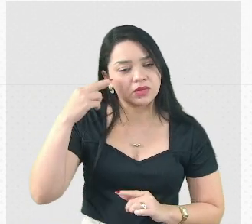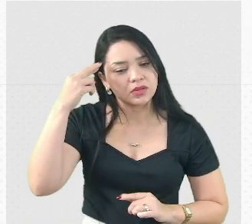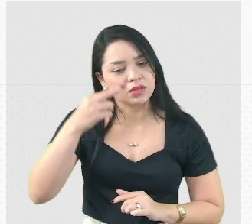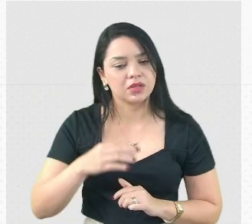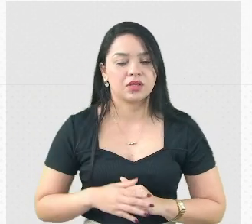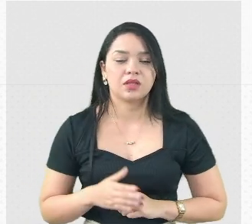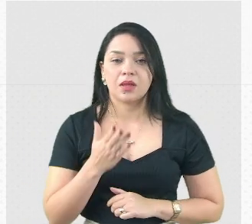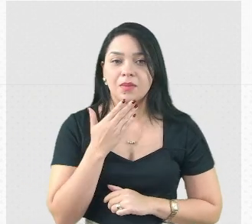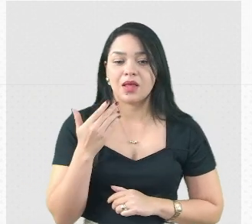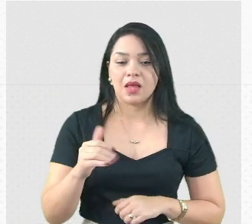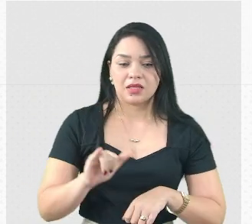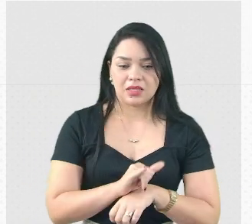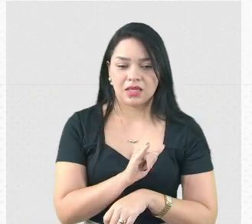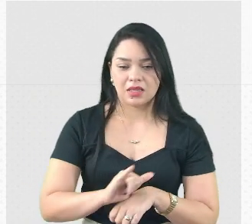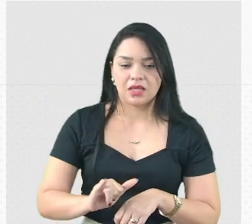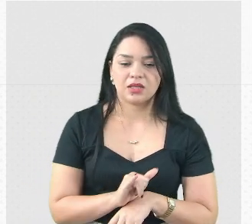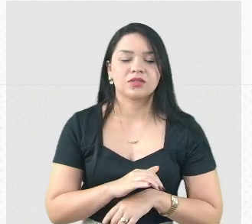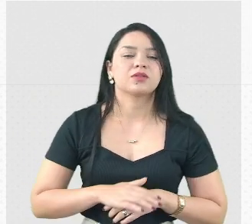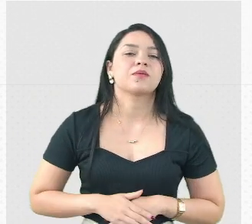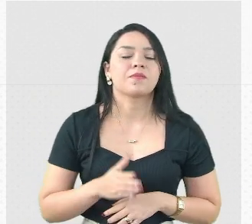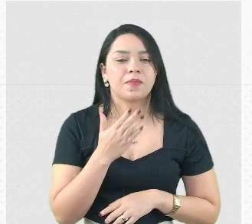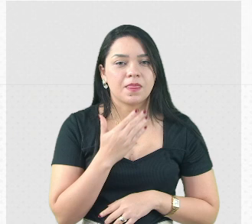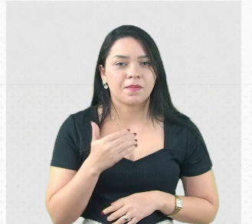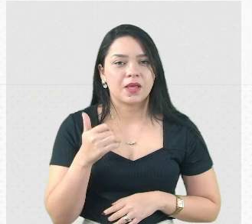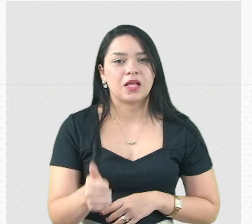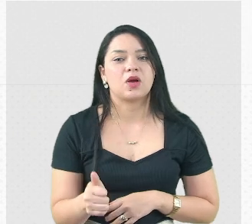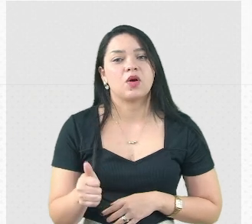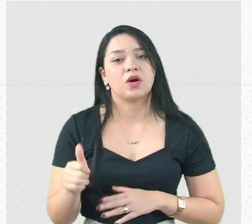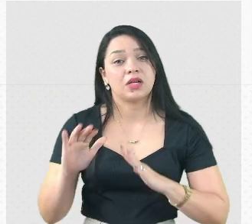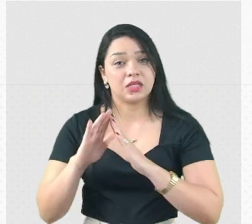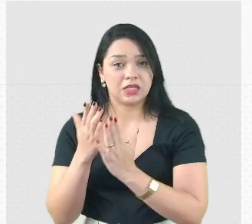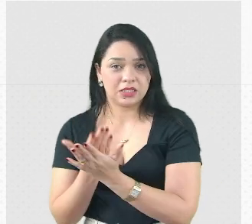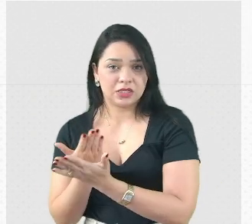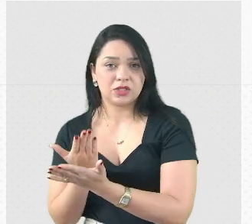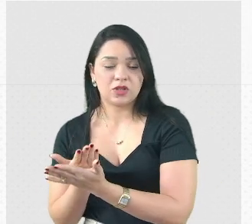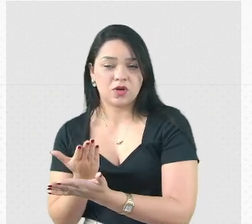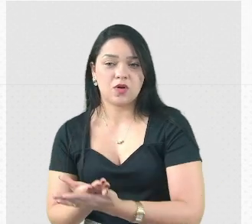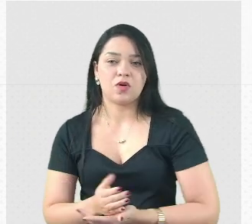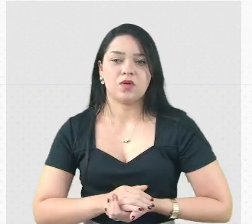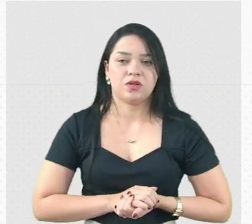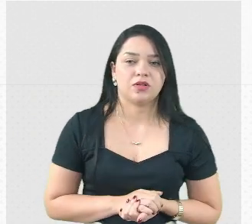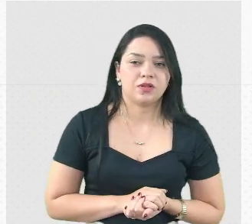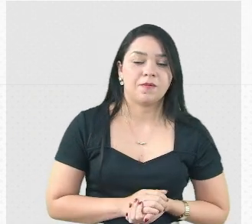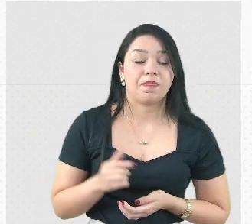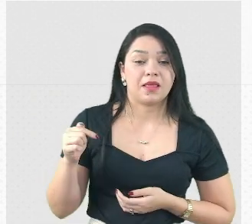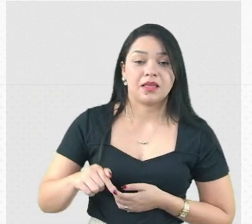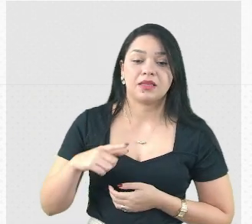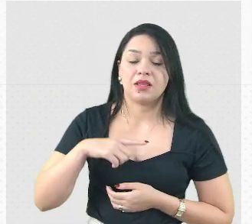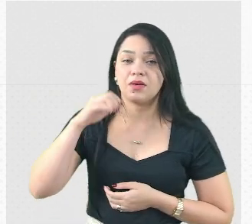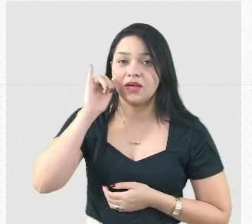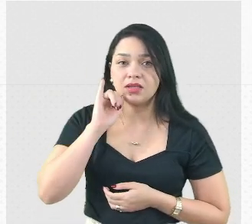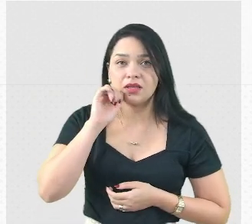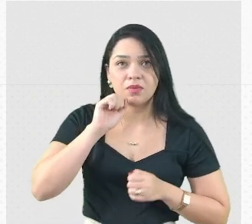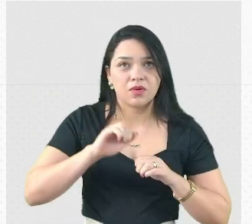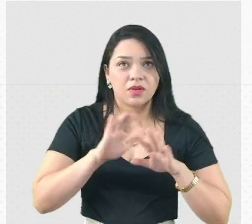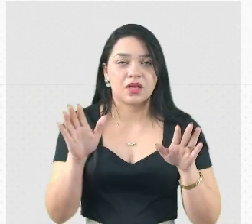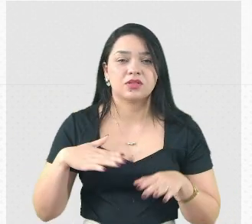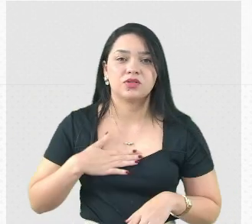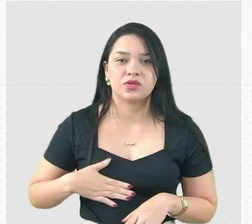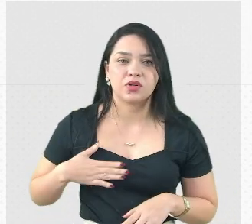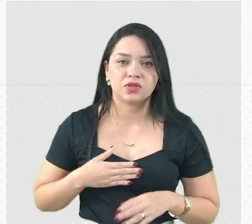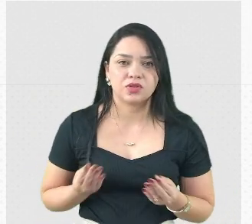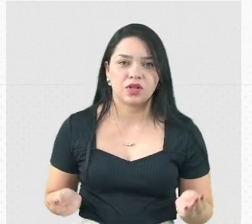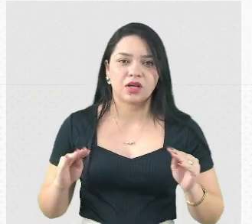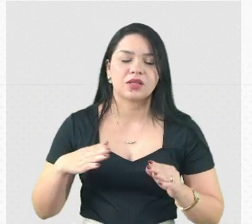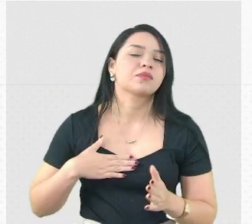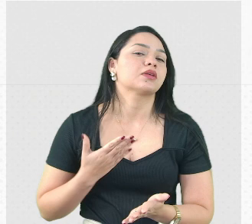raciocínio, melhora a estratégia, melhora o rendimento escolar. Aqui eu tenho um exemplo muito clássico que eu gosto sempre de colocar nas